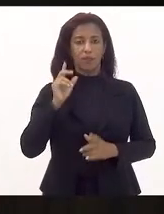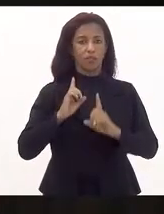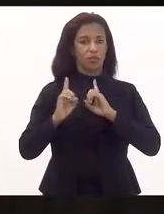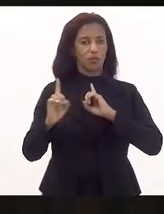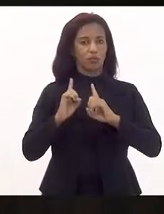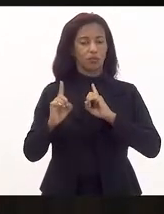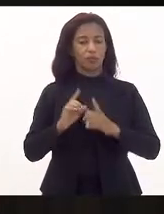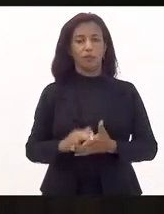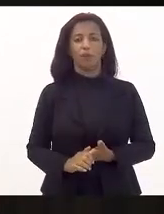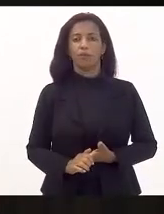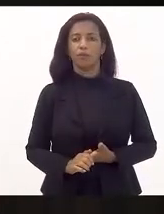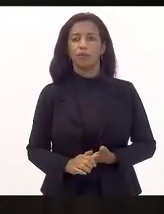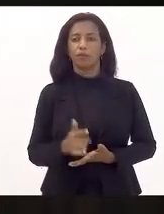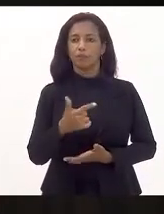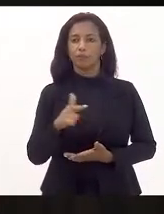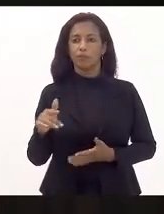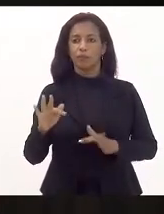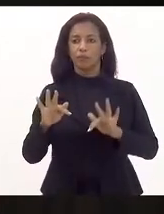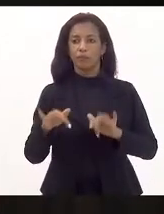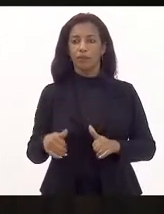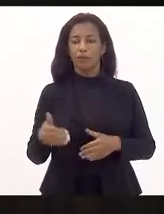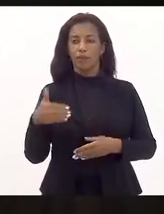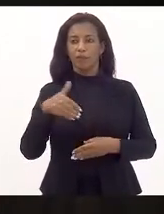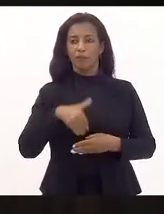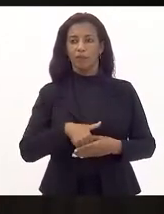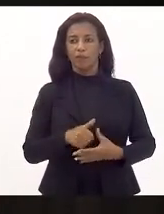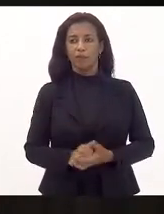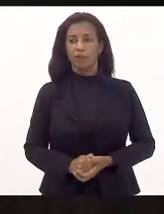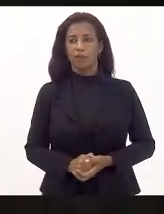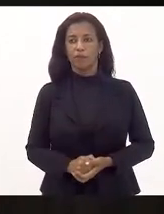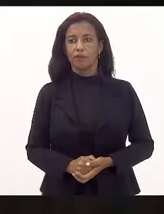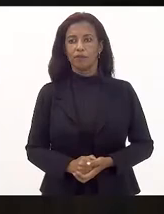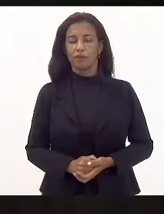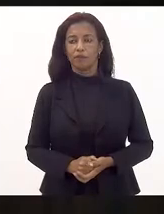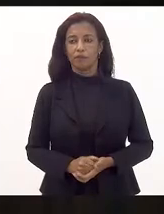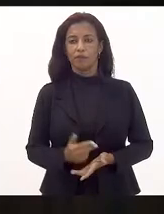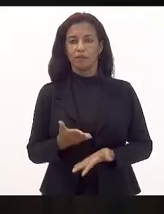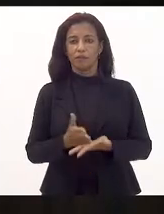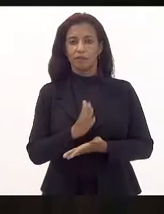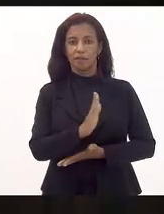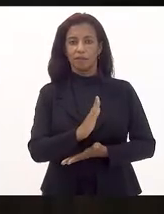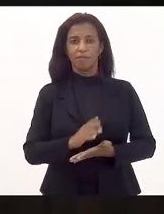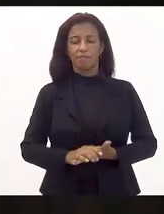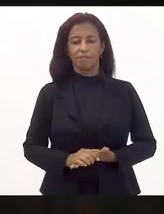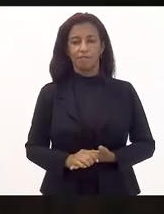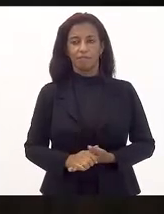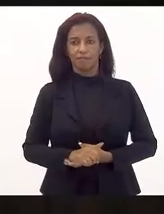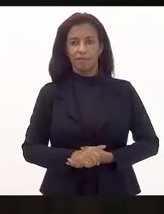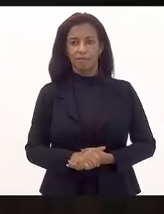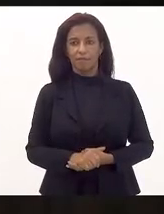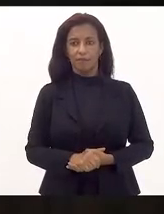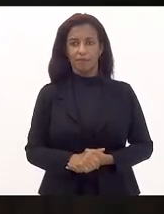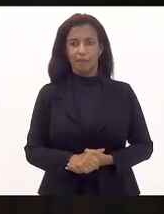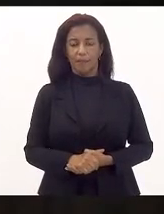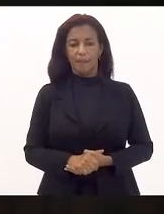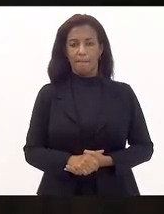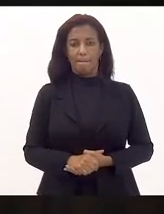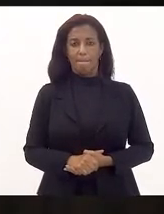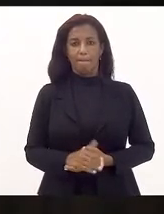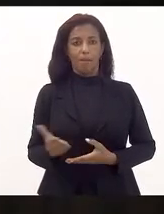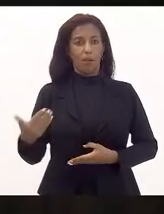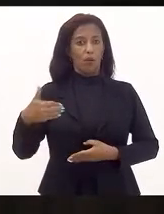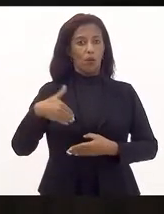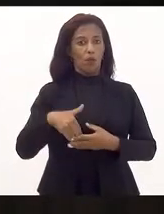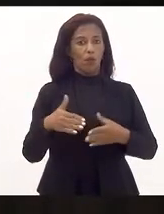discussão. Não havendo o querer discutir, encerrado a discussão, em votação, os senhores que aprovam, permaneçam como estão aprovados, vai à promulgação com